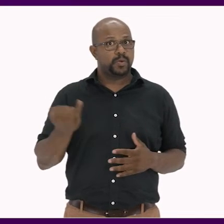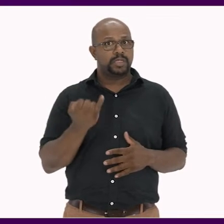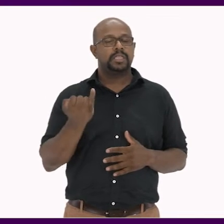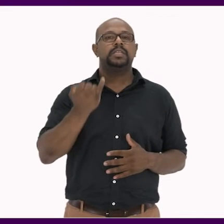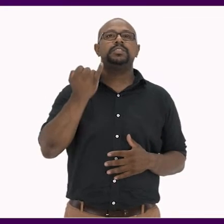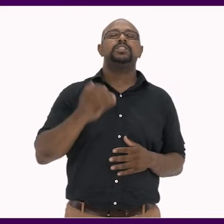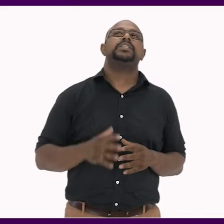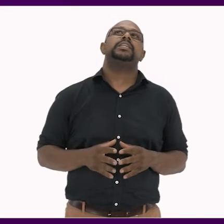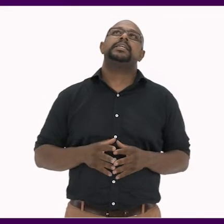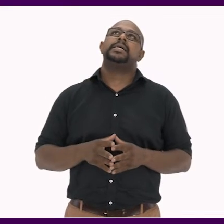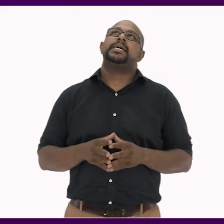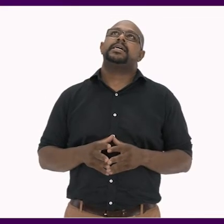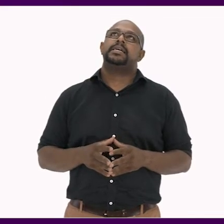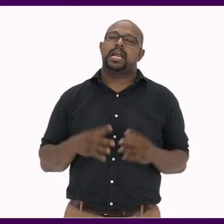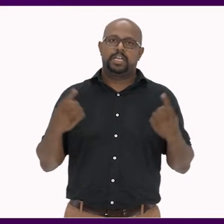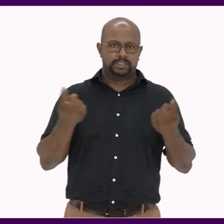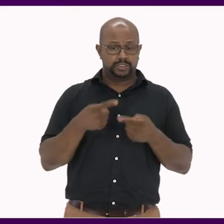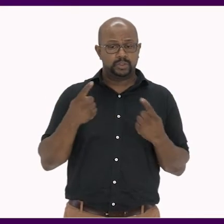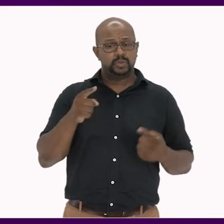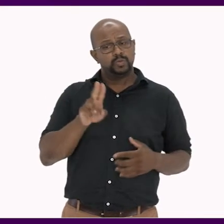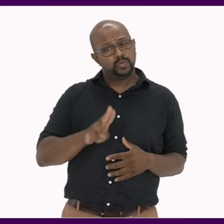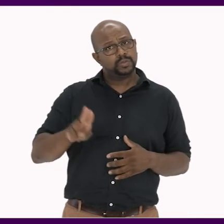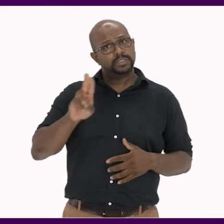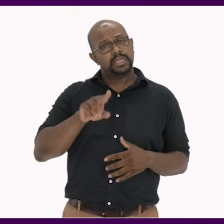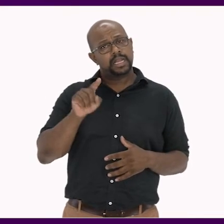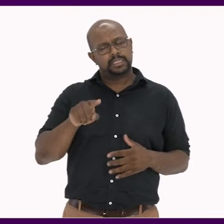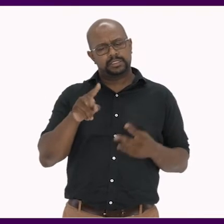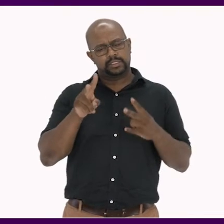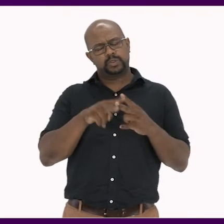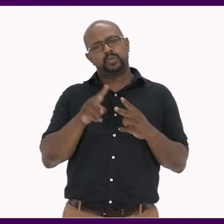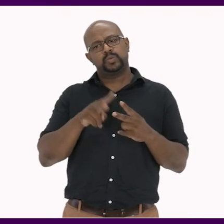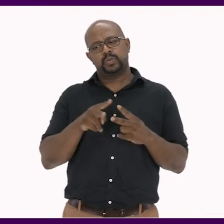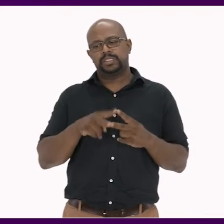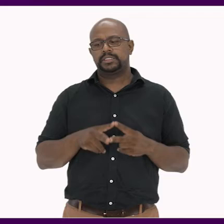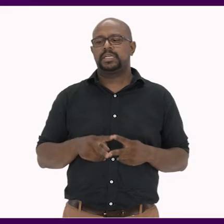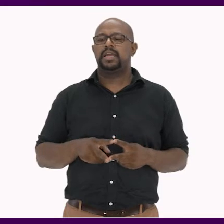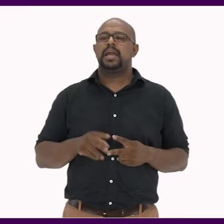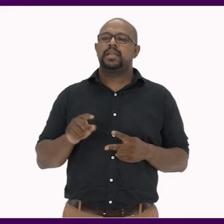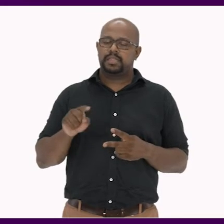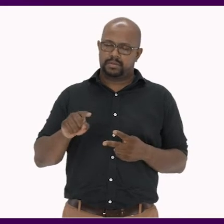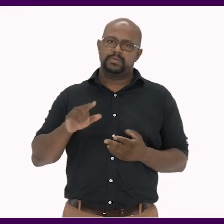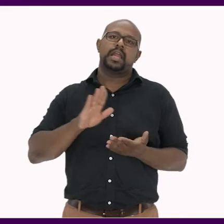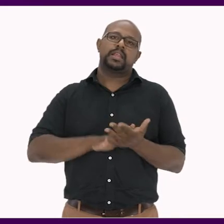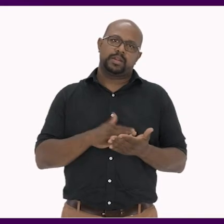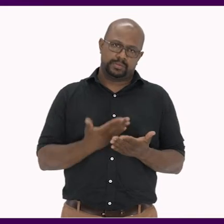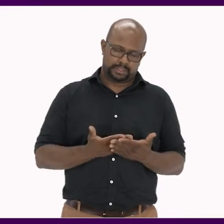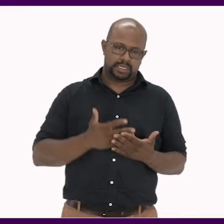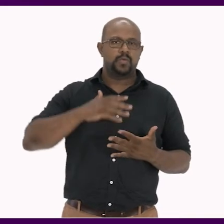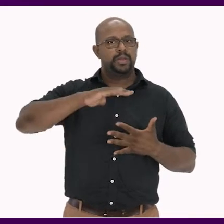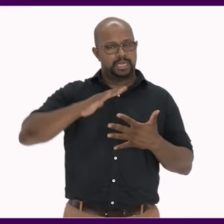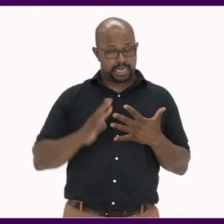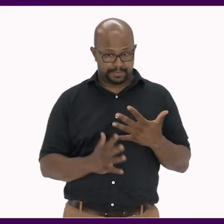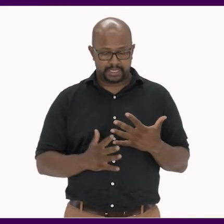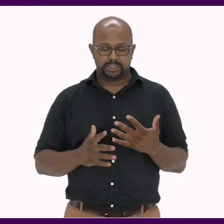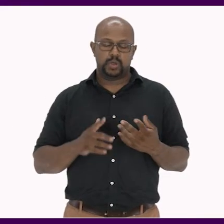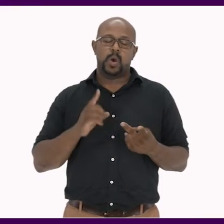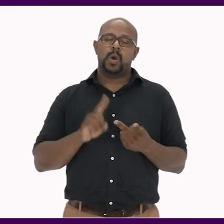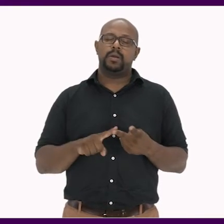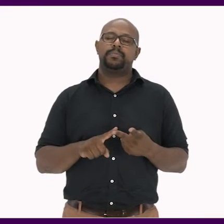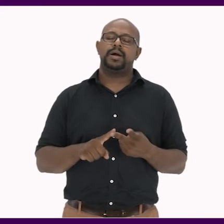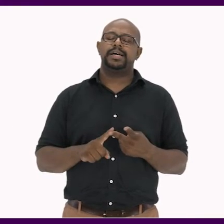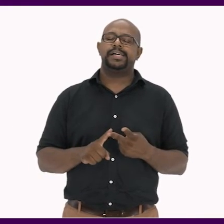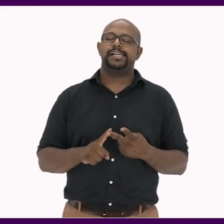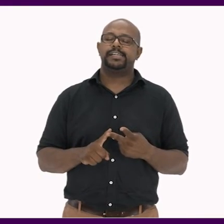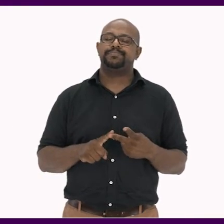muito importante a gente usar dessas duas, tanto da tradução em Libra